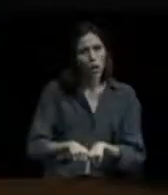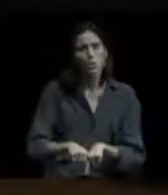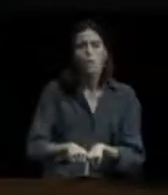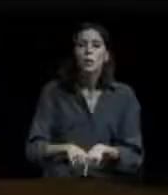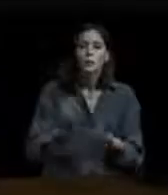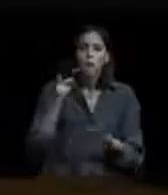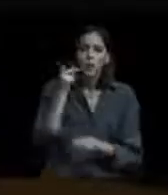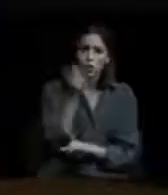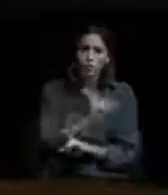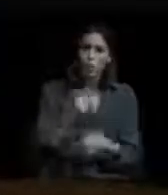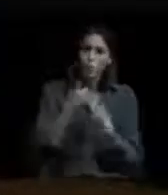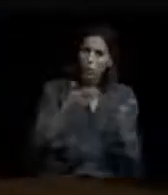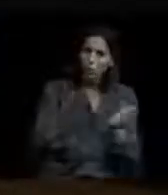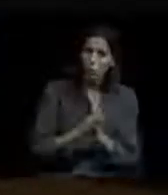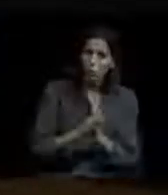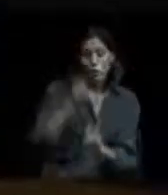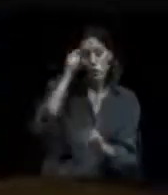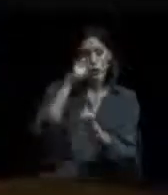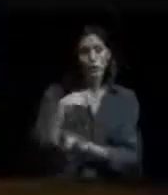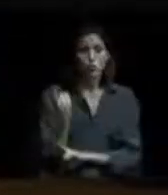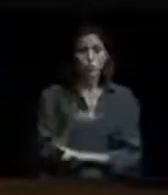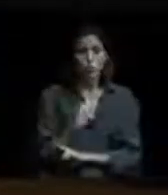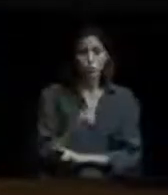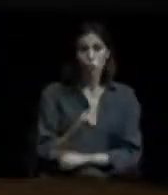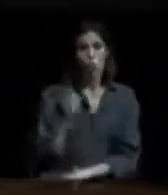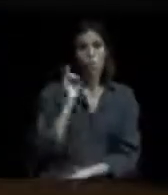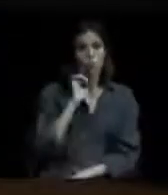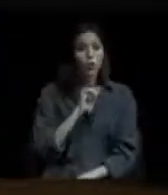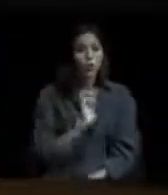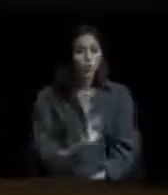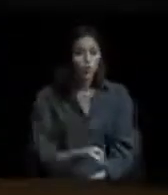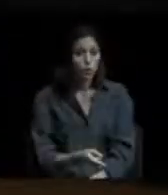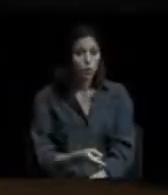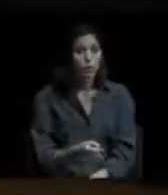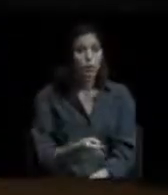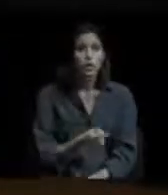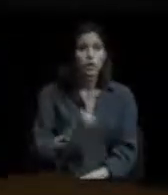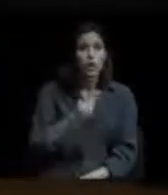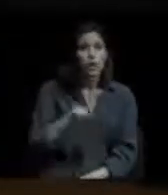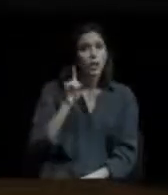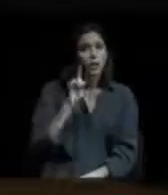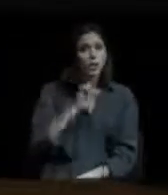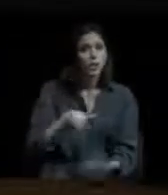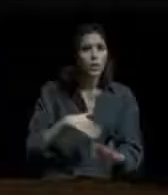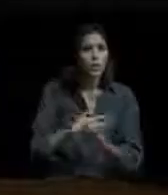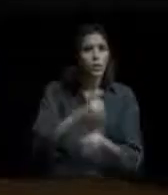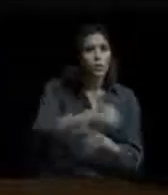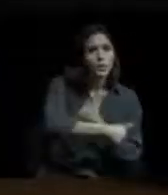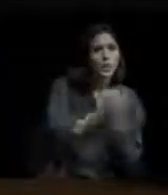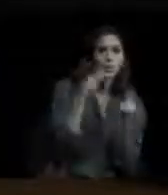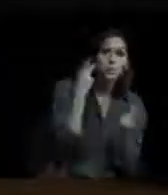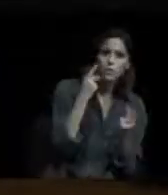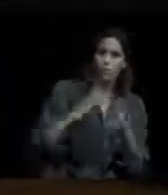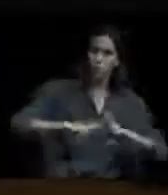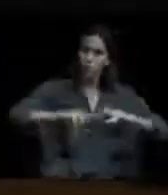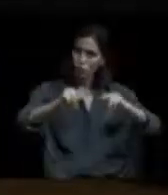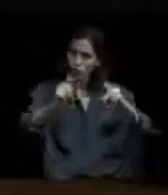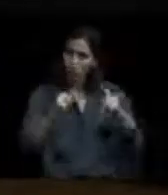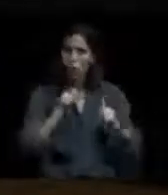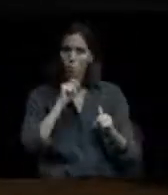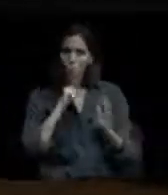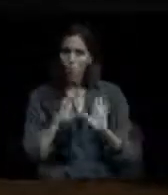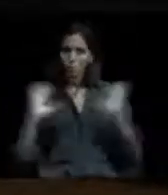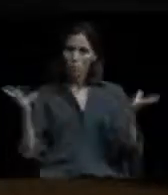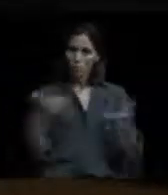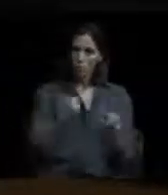deve ser de todos e para todos. Em suma, Lisboa, que dispõe de um imenso potencial, onde é possível construir uma cidade mais justa, mais desenvolvida,